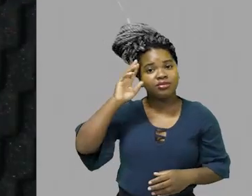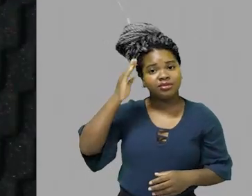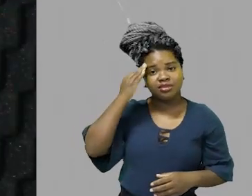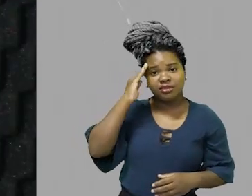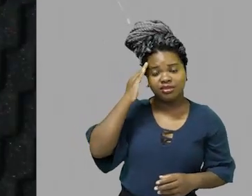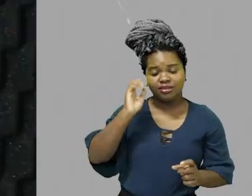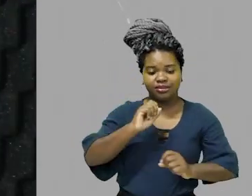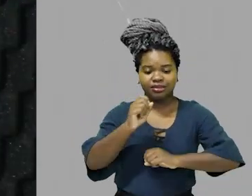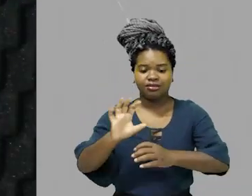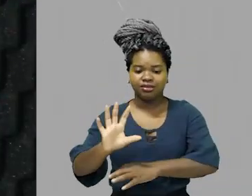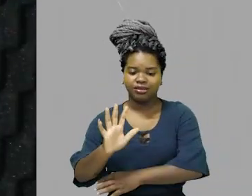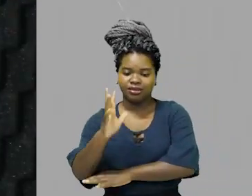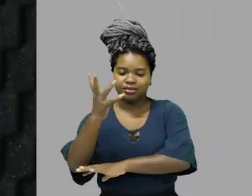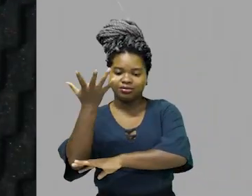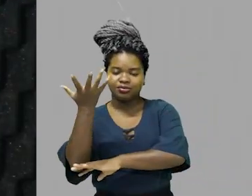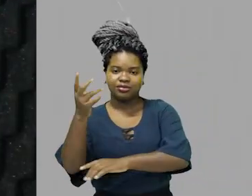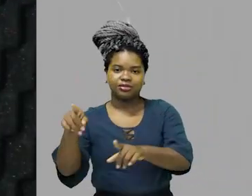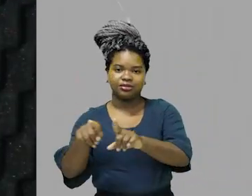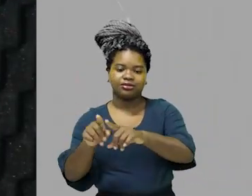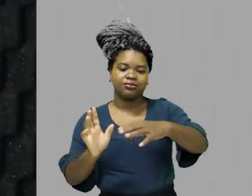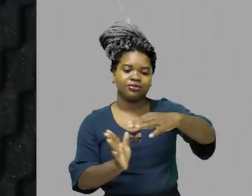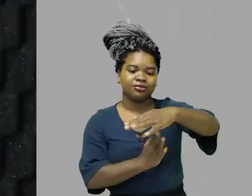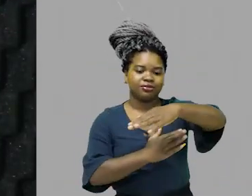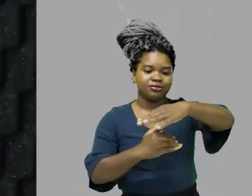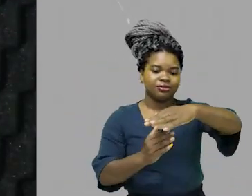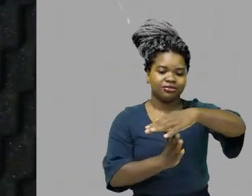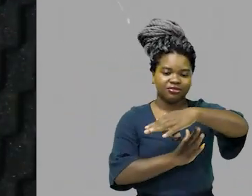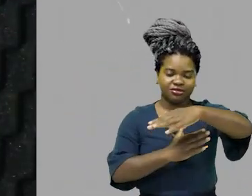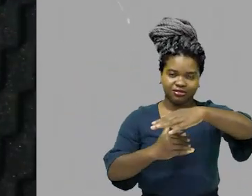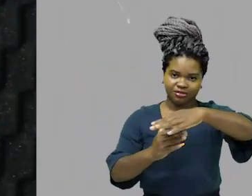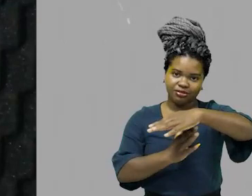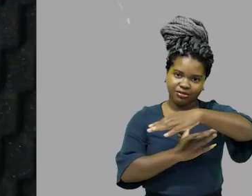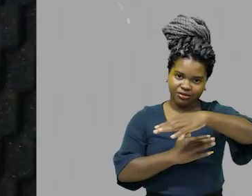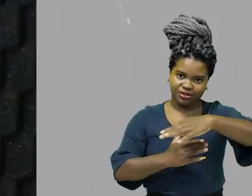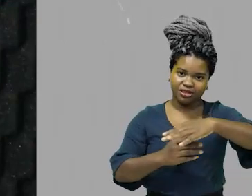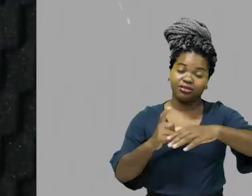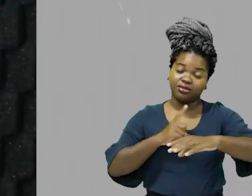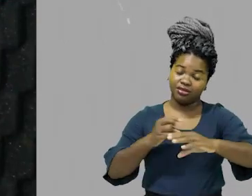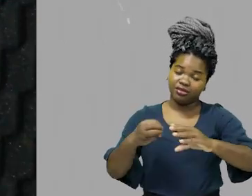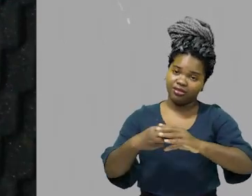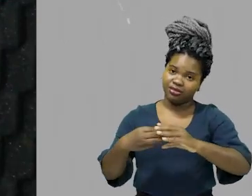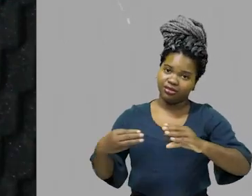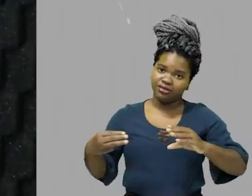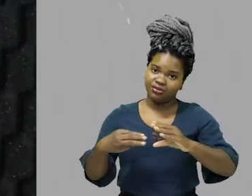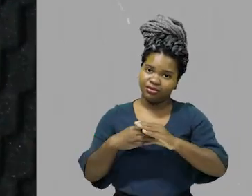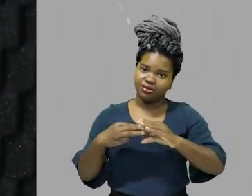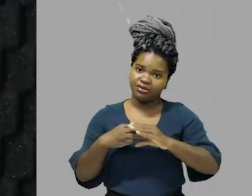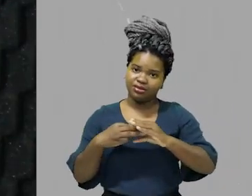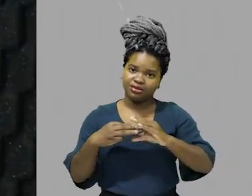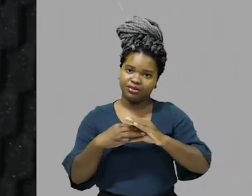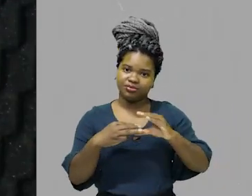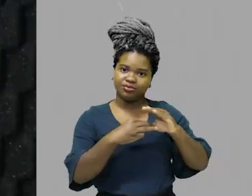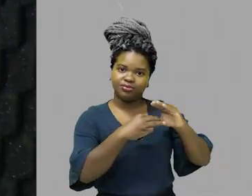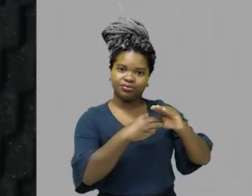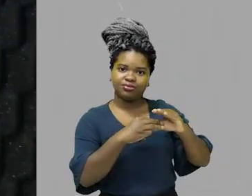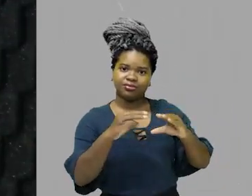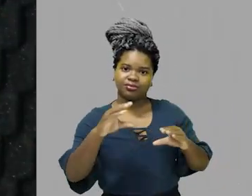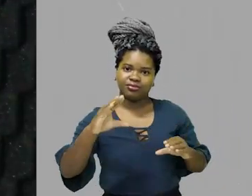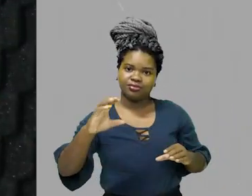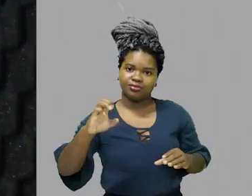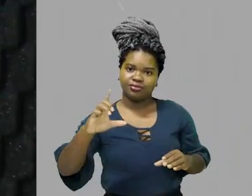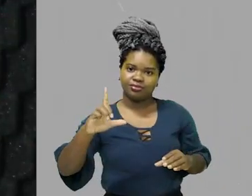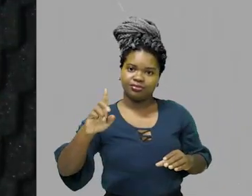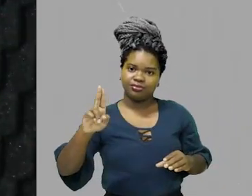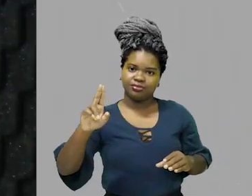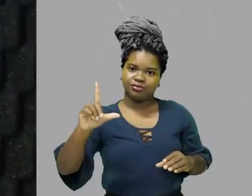células. E a célula, ela tem uma estrutura externa, que é como se fosse um esqueleto de proteção, que é formado